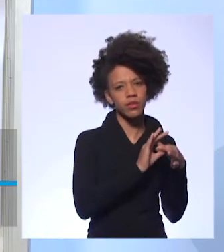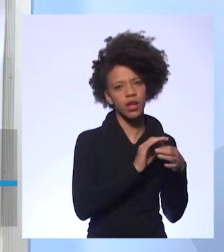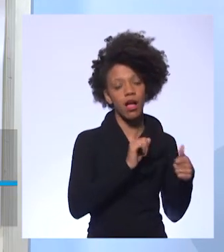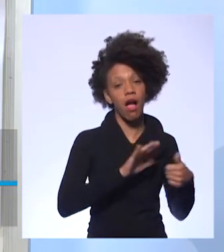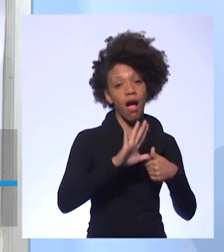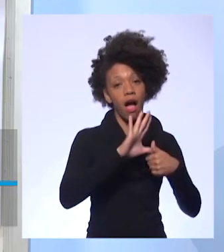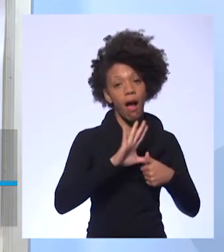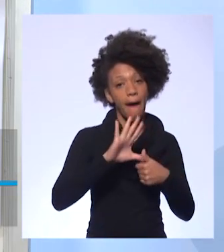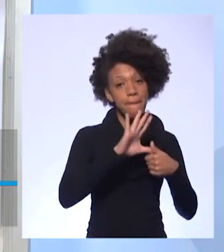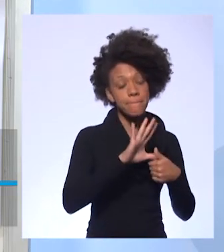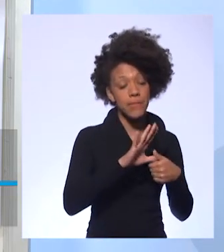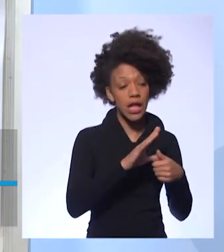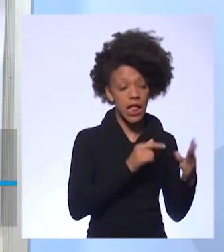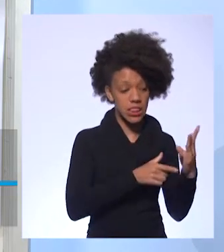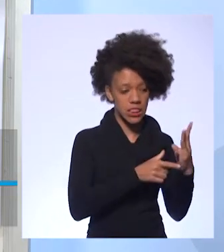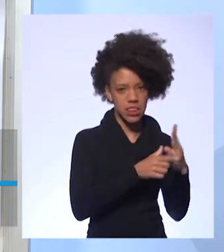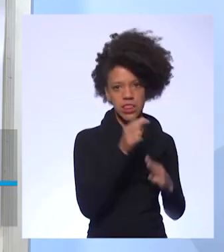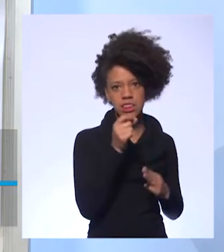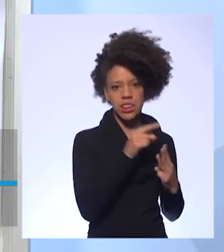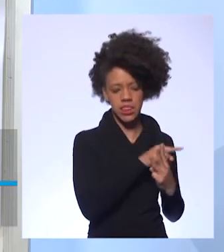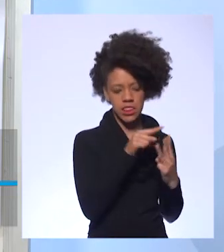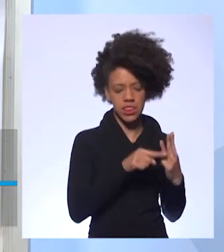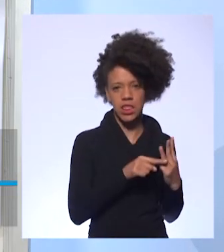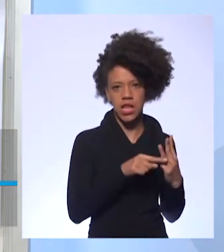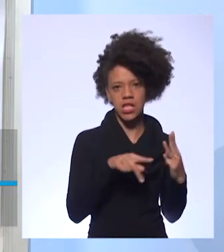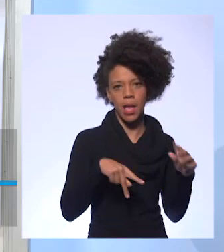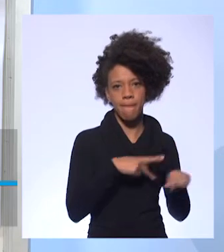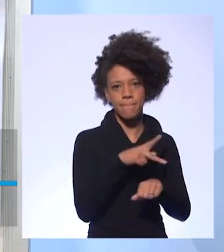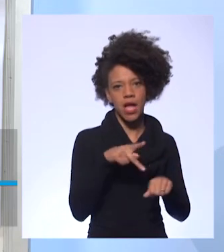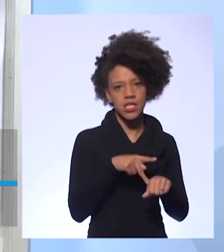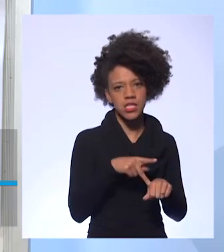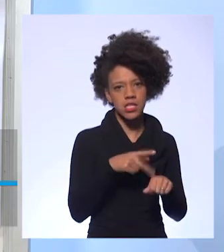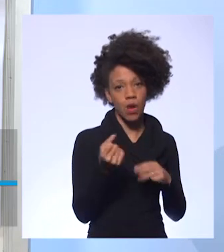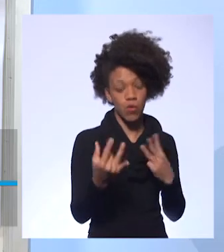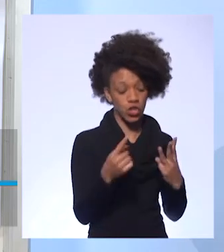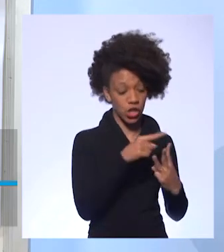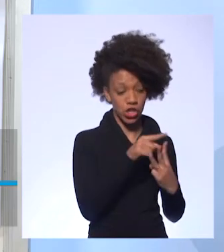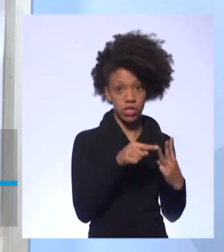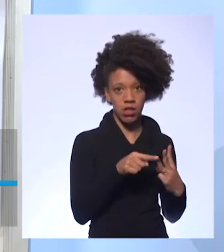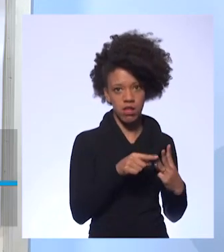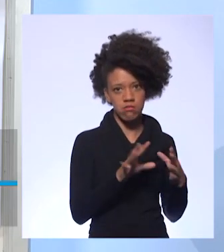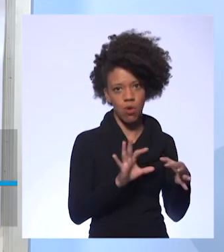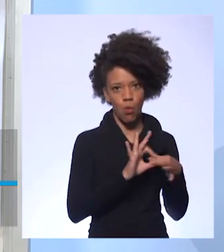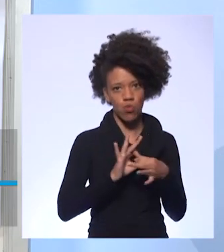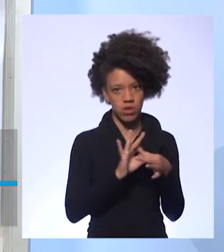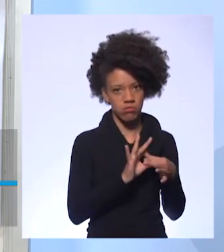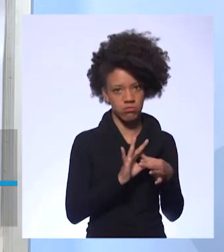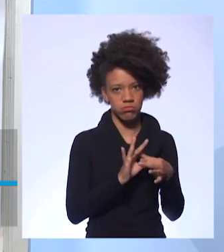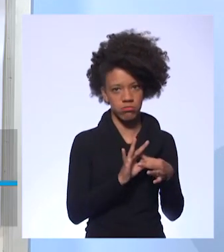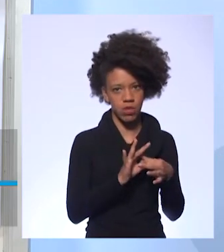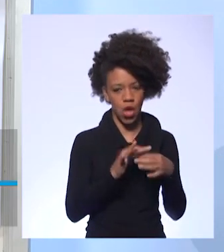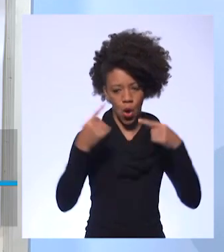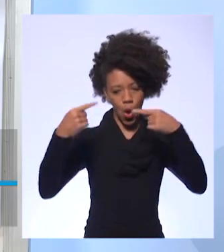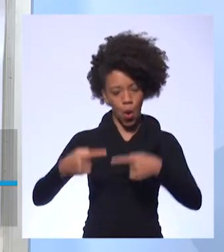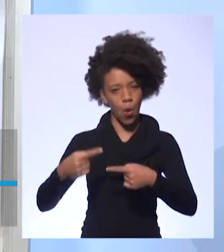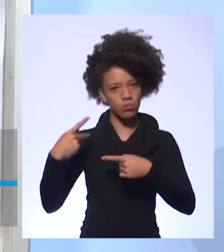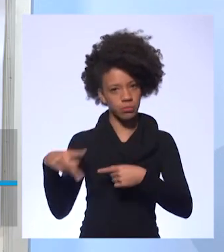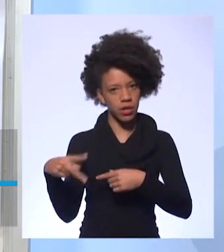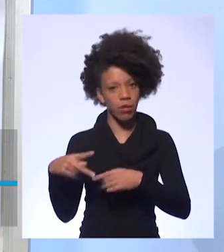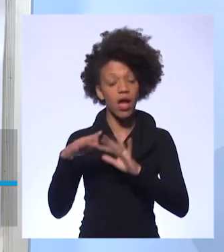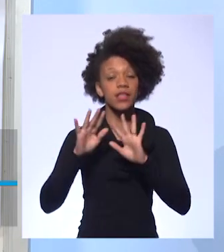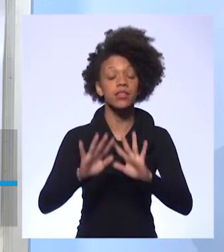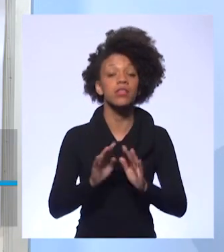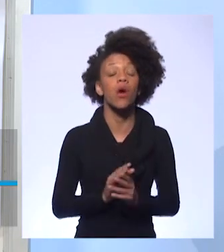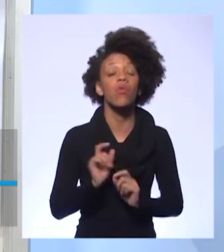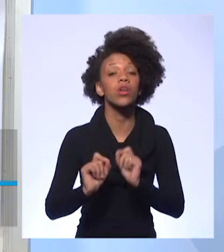Latina lá tem essas três potências que estão contra um país muito menor que é o Paraguai a dezembrada ela acontece